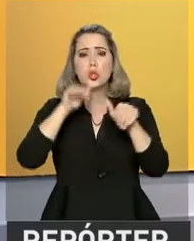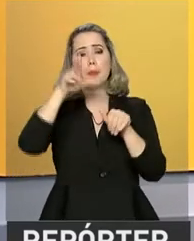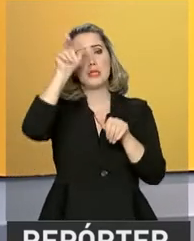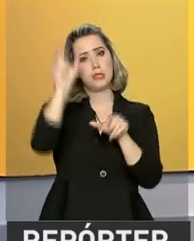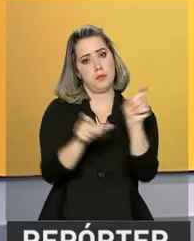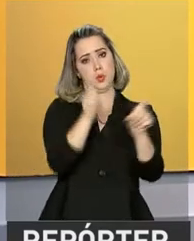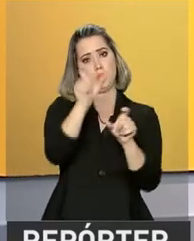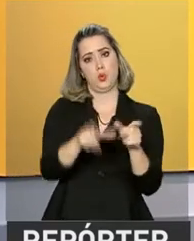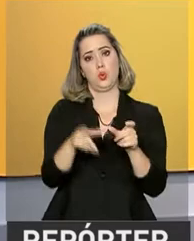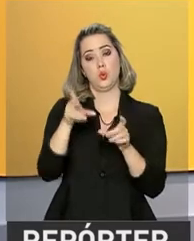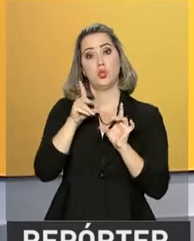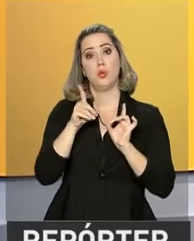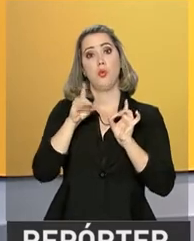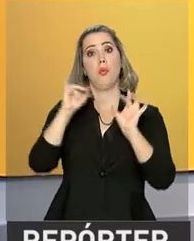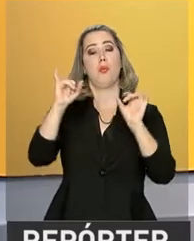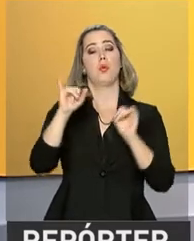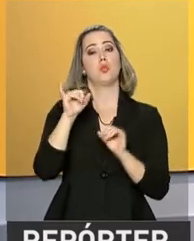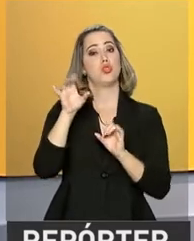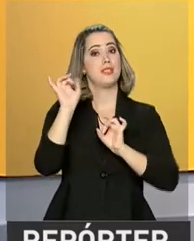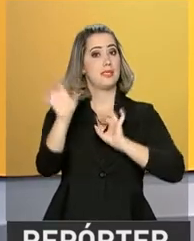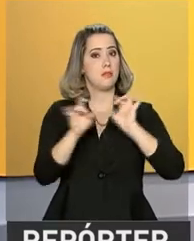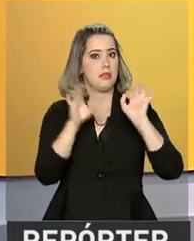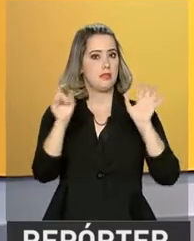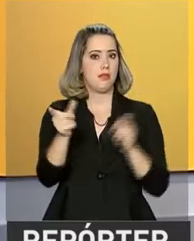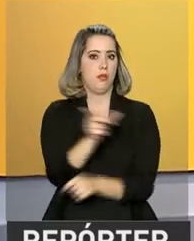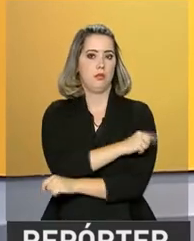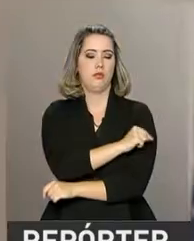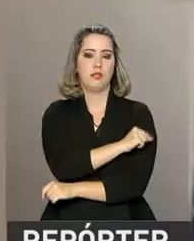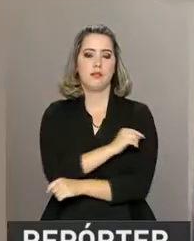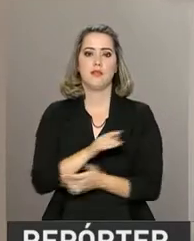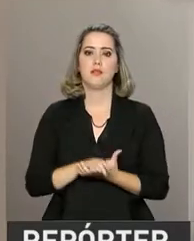d que acontece no próximo sábado